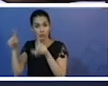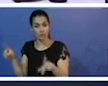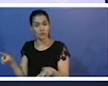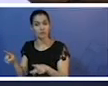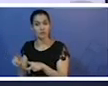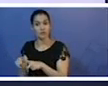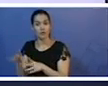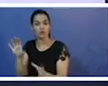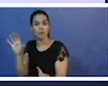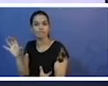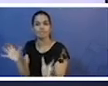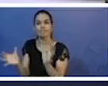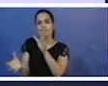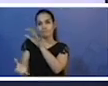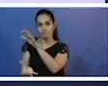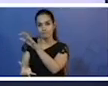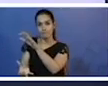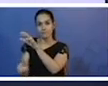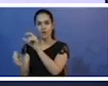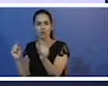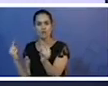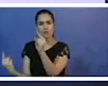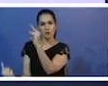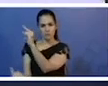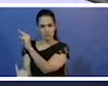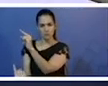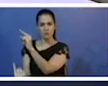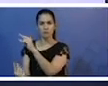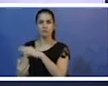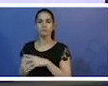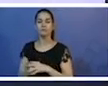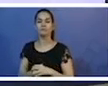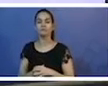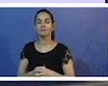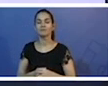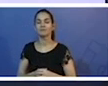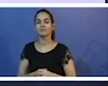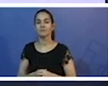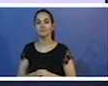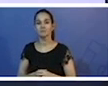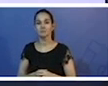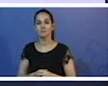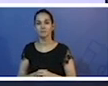Eu inverti ele, coloquei aqui embaixo. Certo?